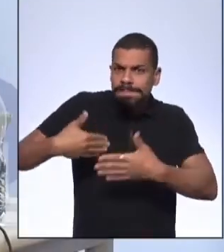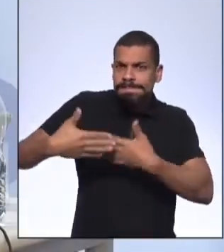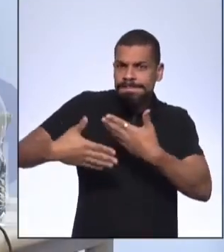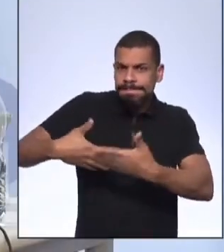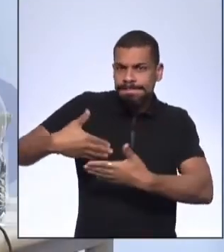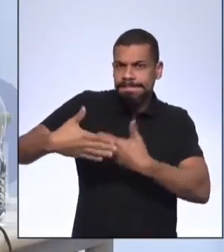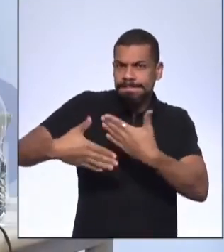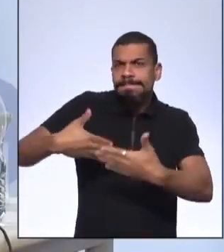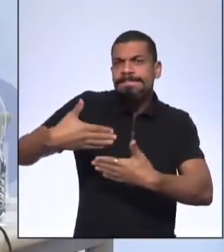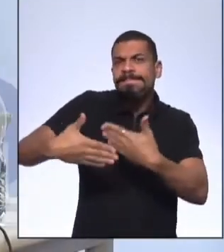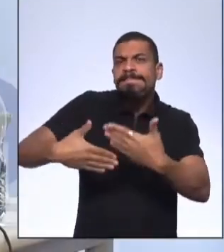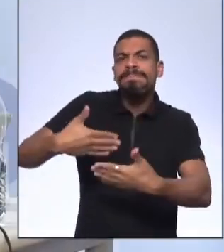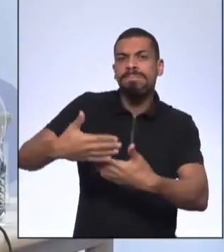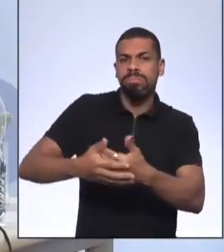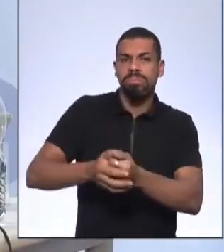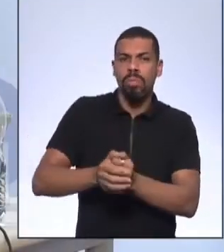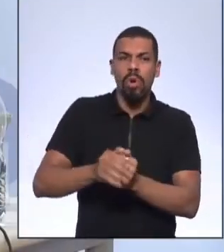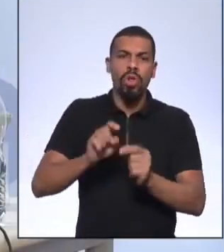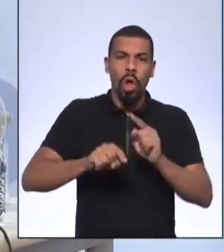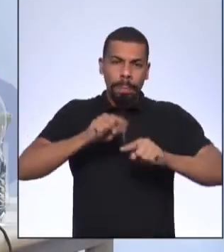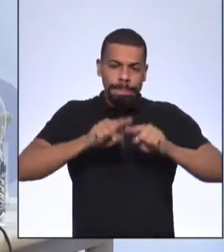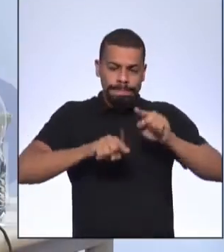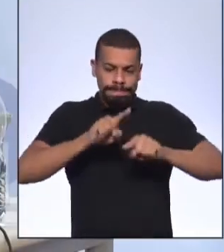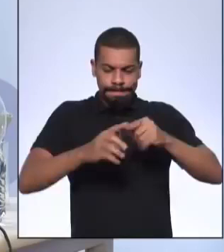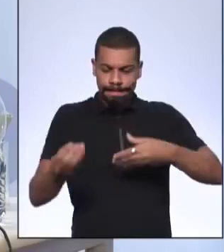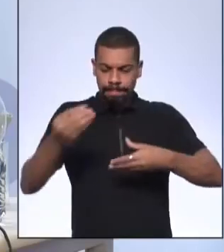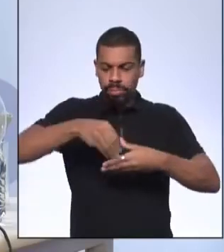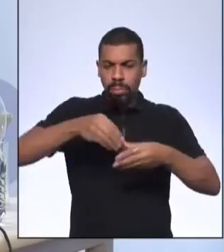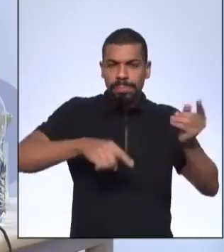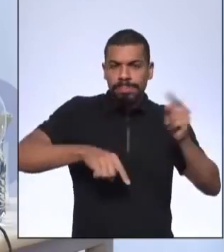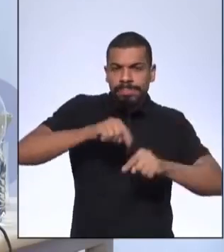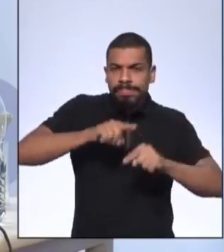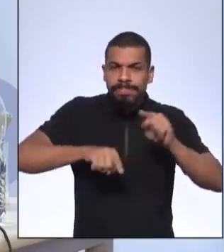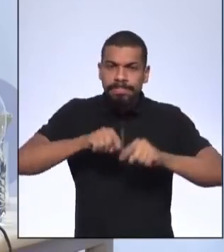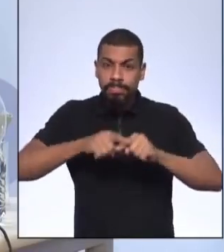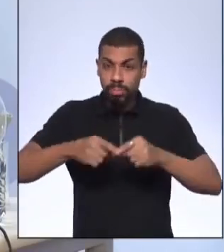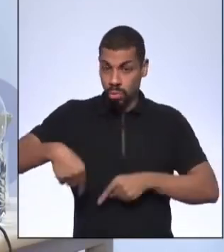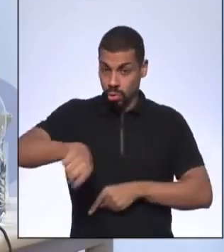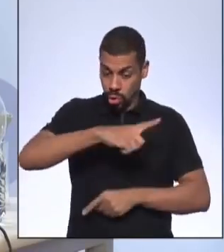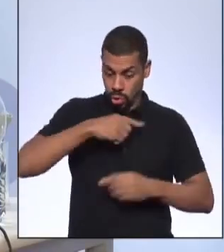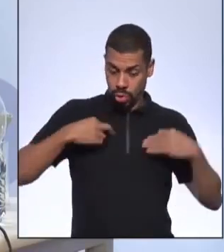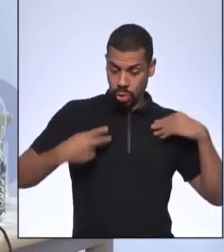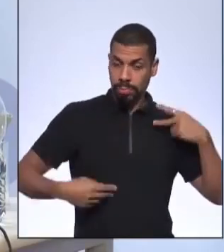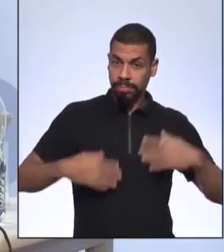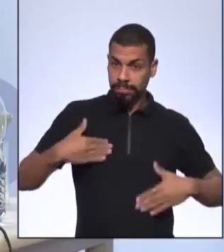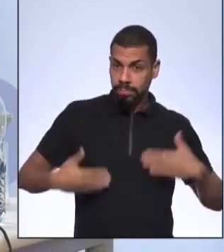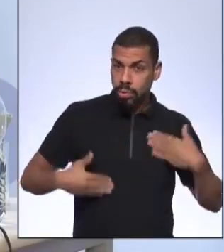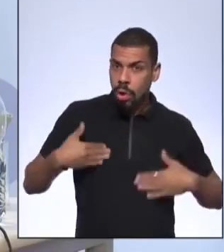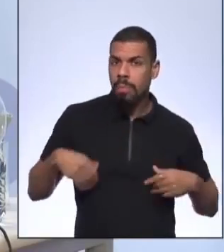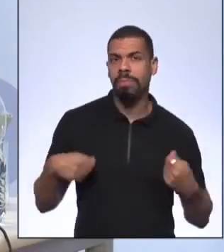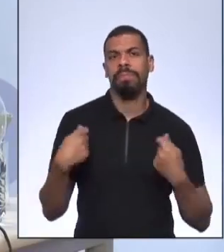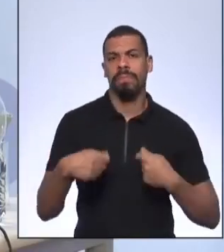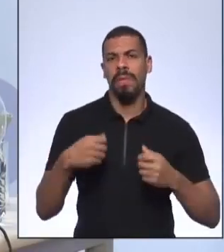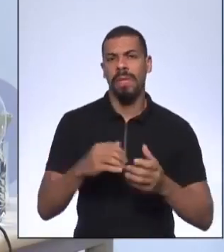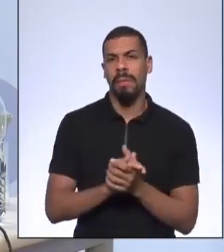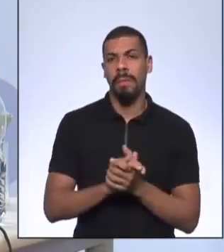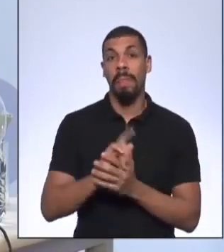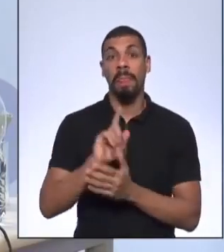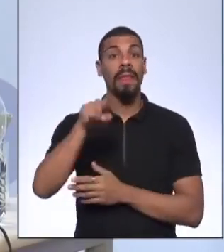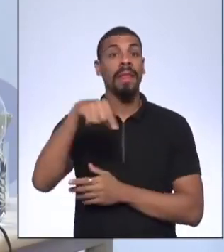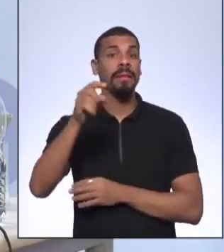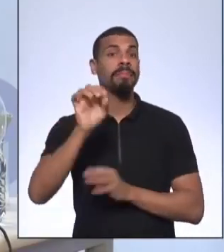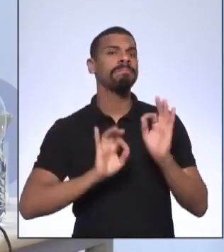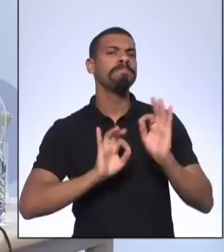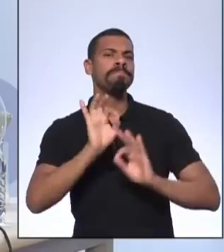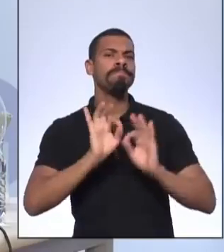metabolismo extremamente alto, produzindo substâncias, tá? Substâncias que o nosso corpo vai precisar. Tá? E, ao mesmo tempo, ela está se preparando